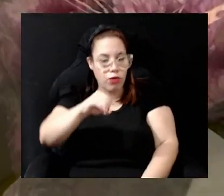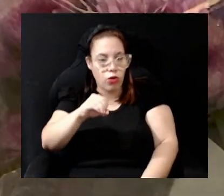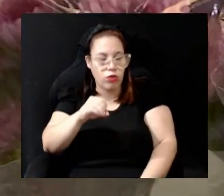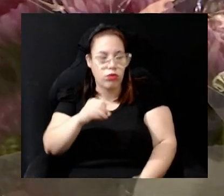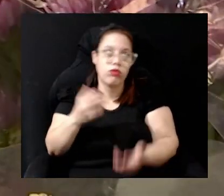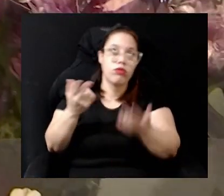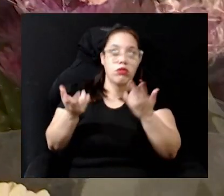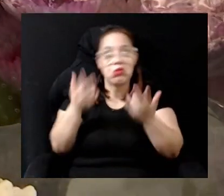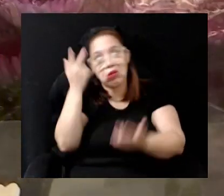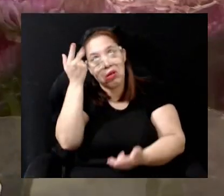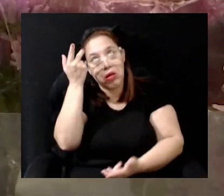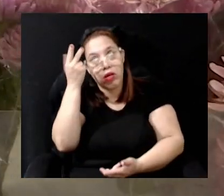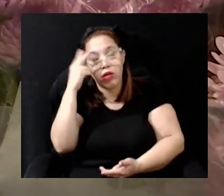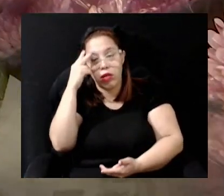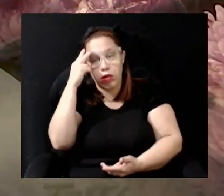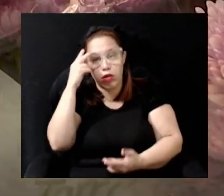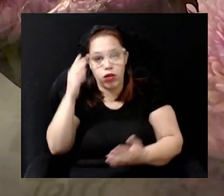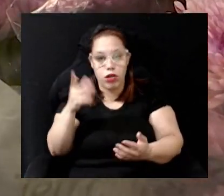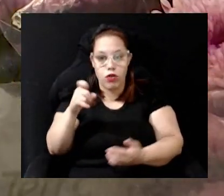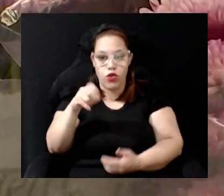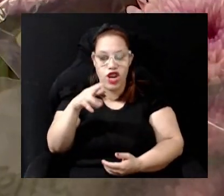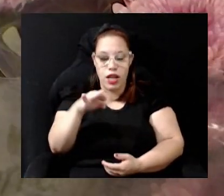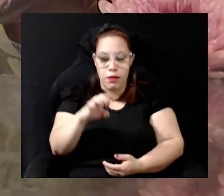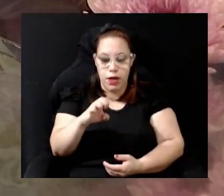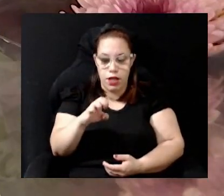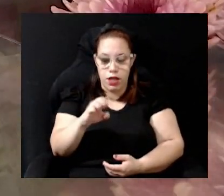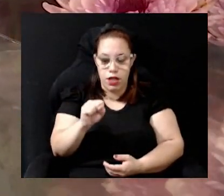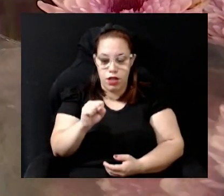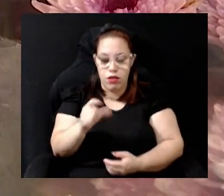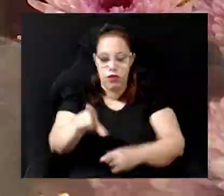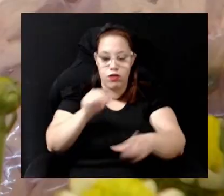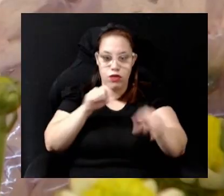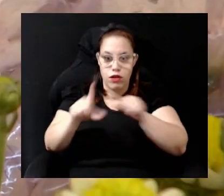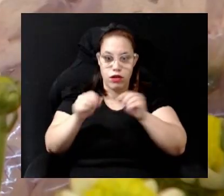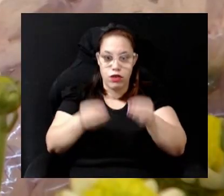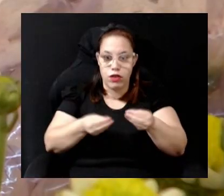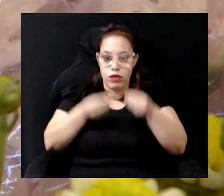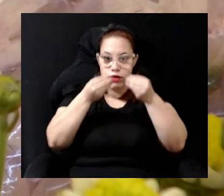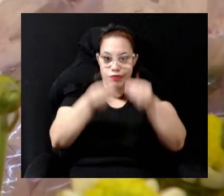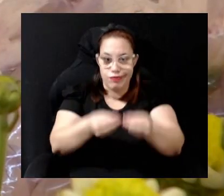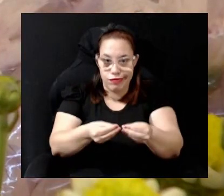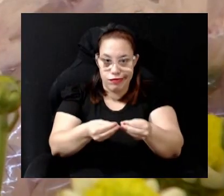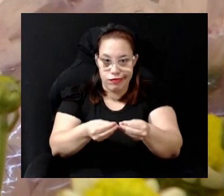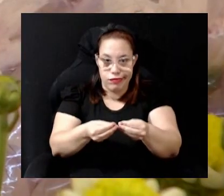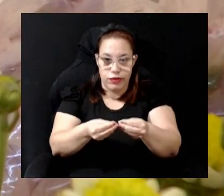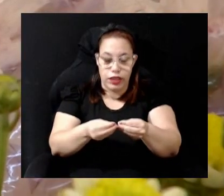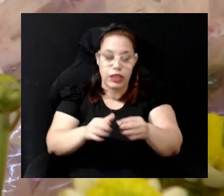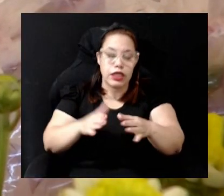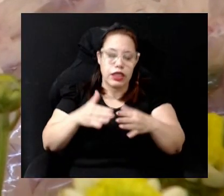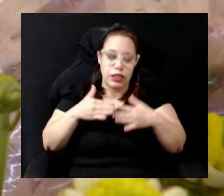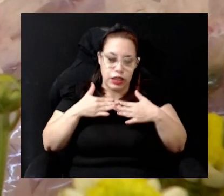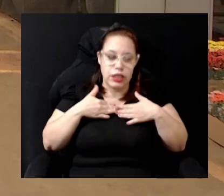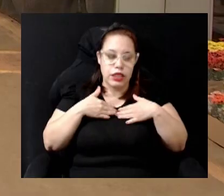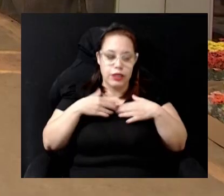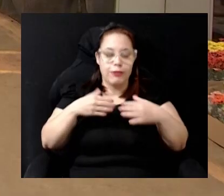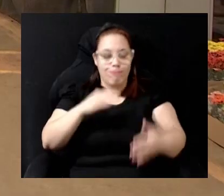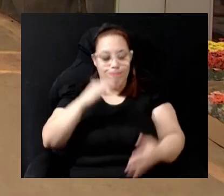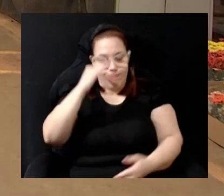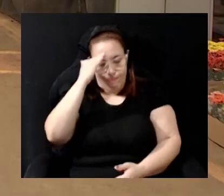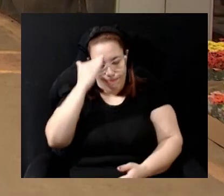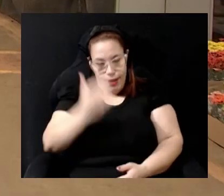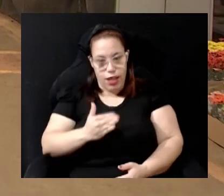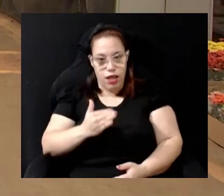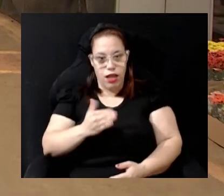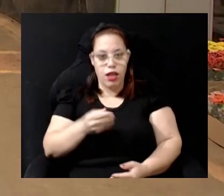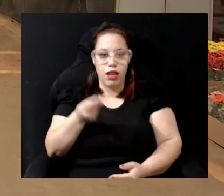tradicionalmente usadas em cerimônias fúnebres e escolhidas para oferecer uma mensagem de condolências e respeito. São